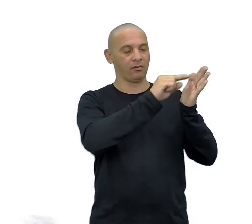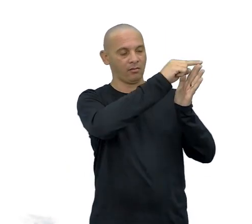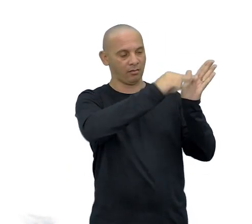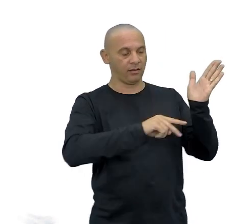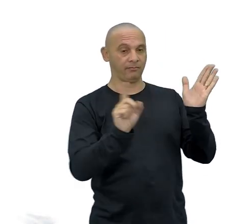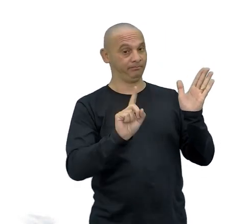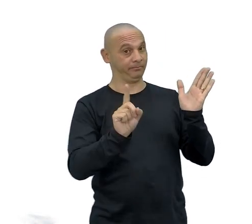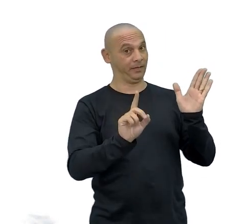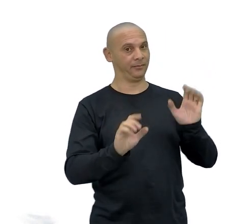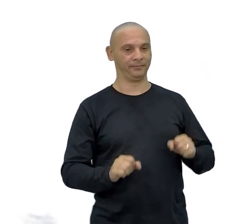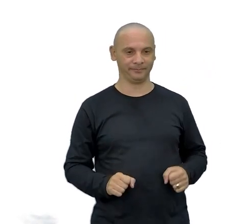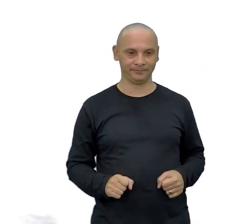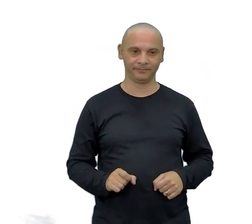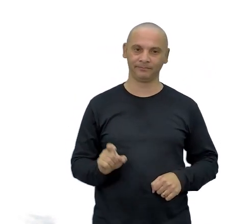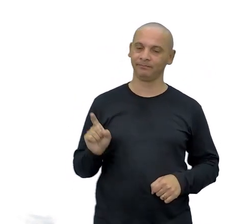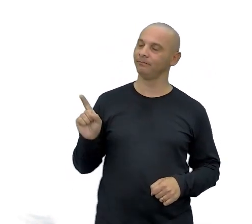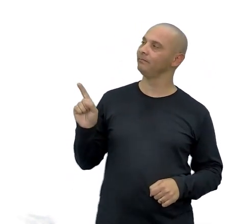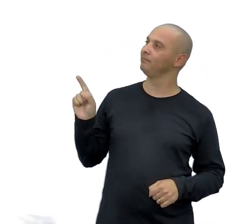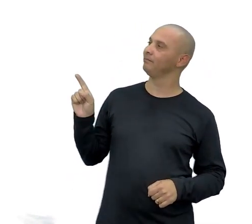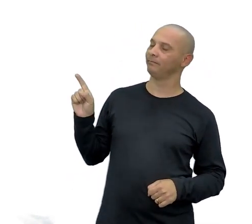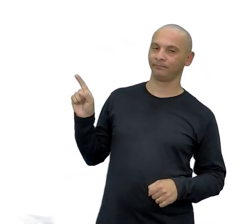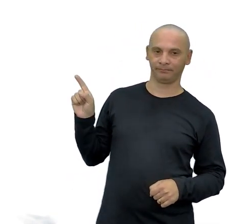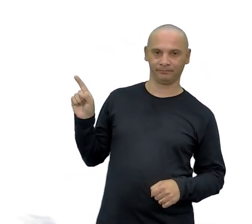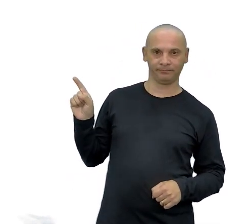para o próximo.